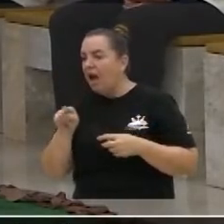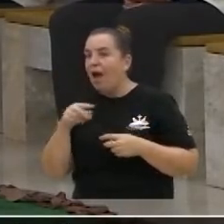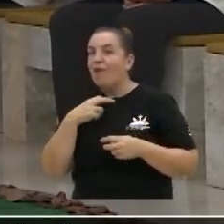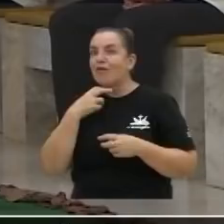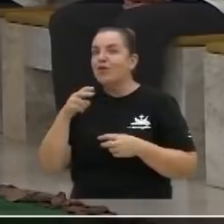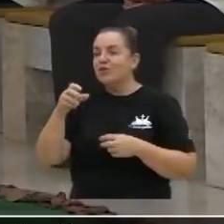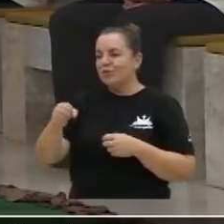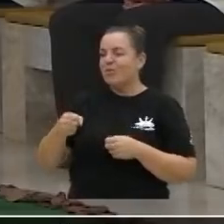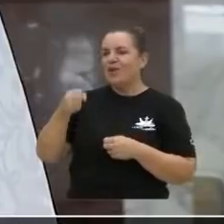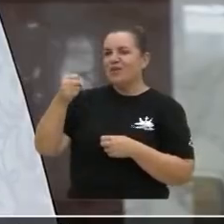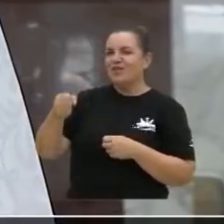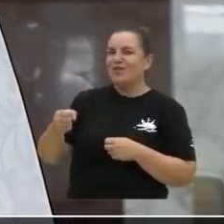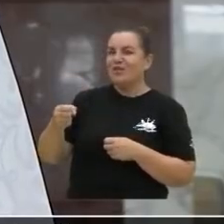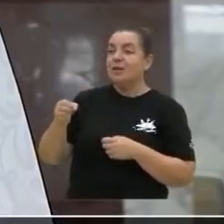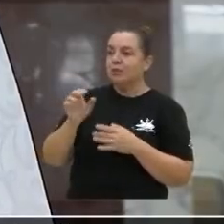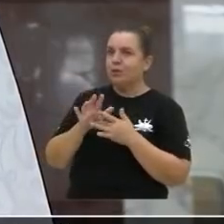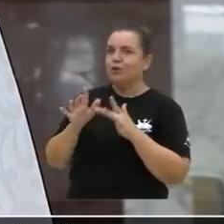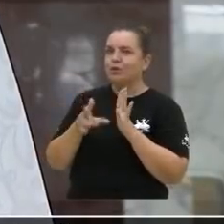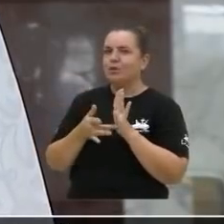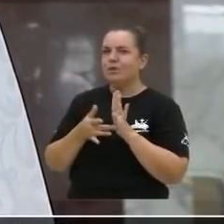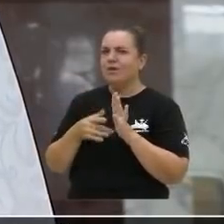do pastor?